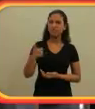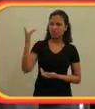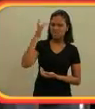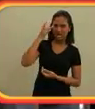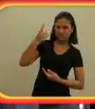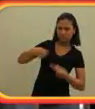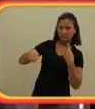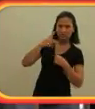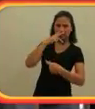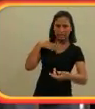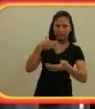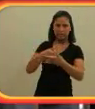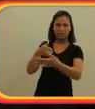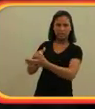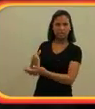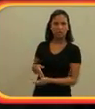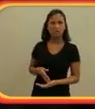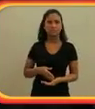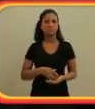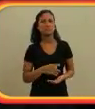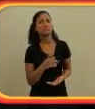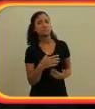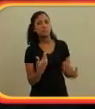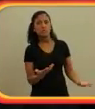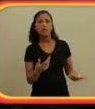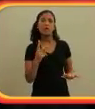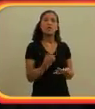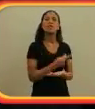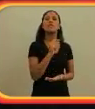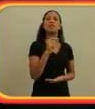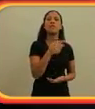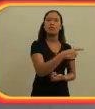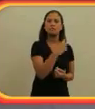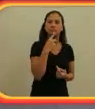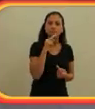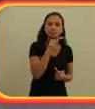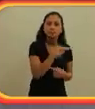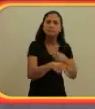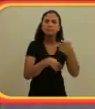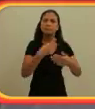iam ficar muito limitados? Não, então, mas o que acontece é que ela foi